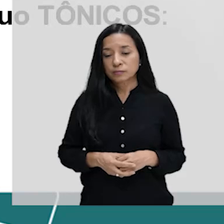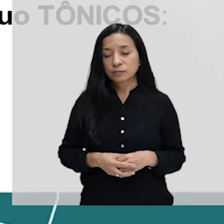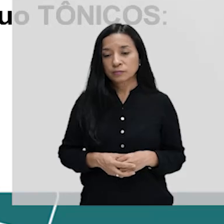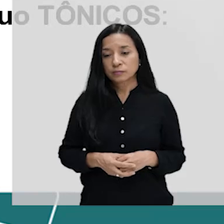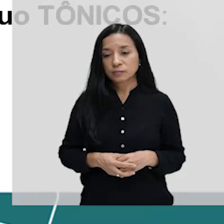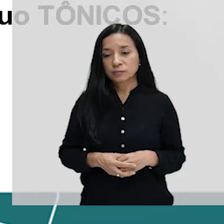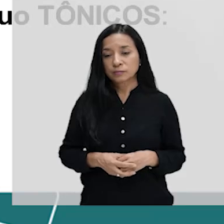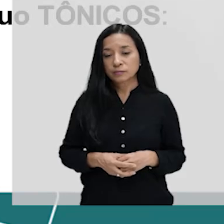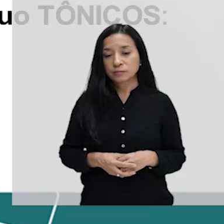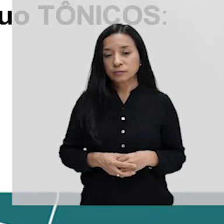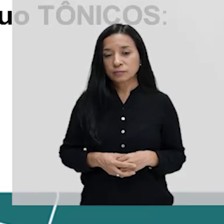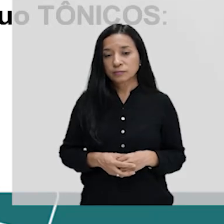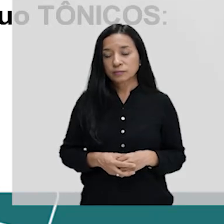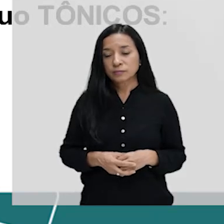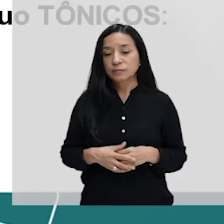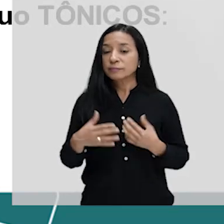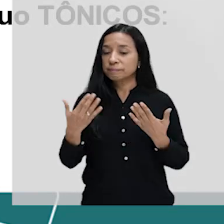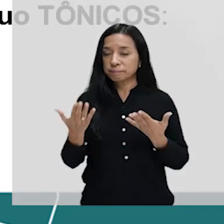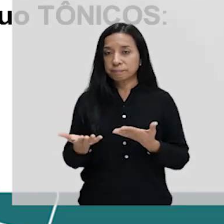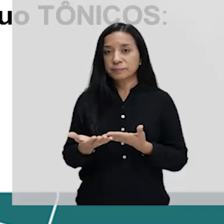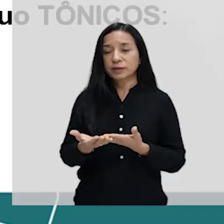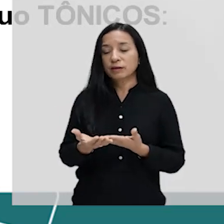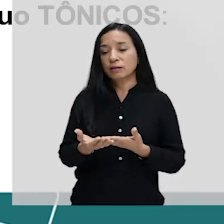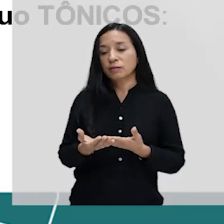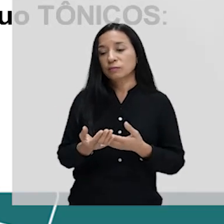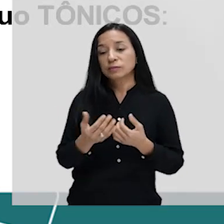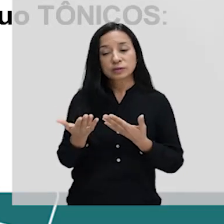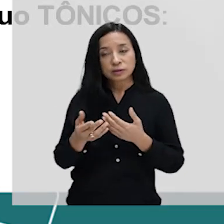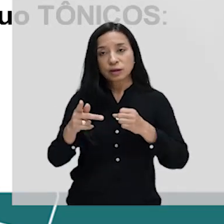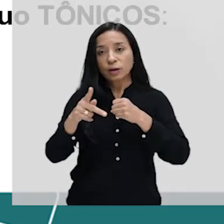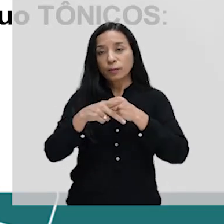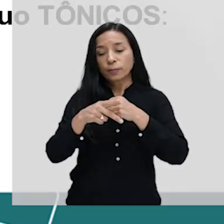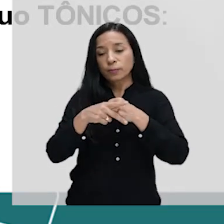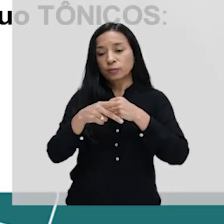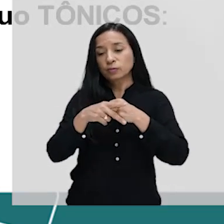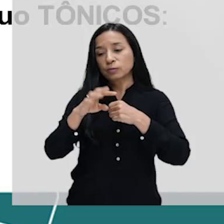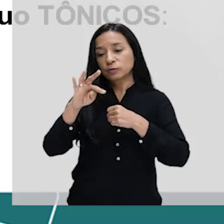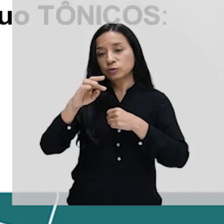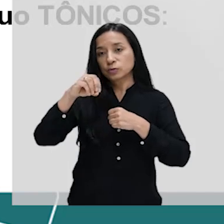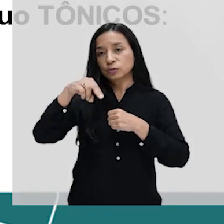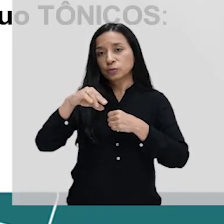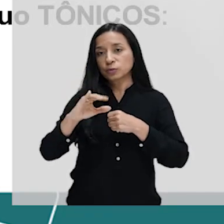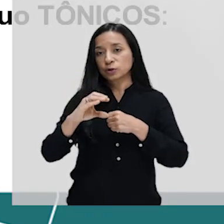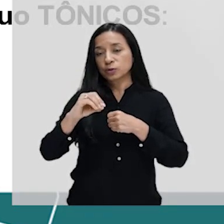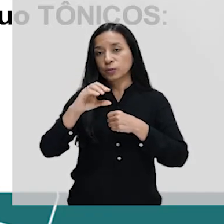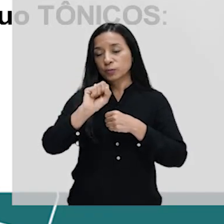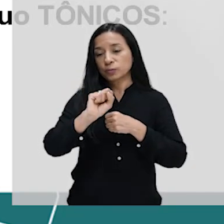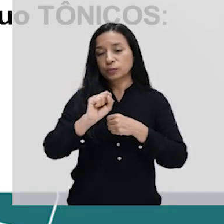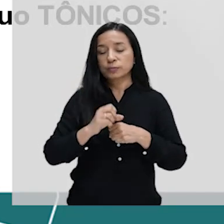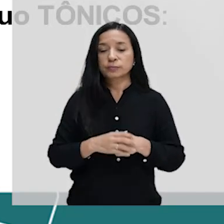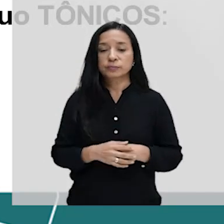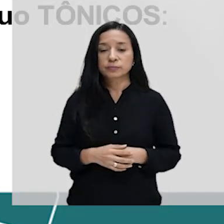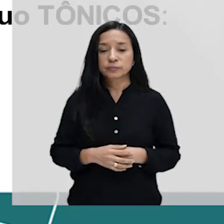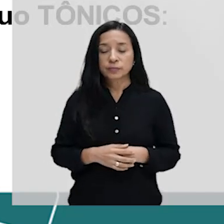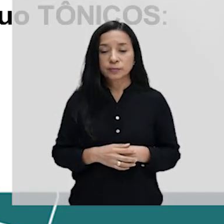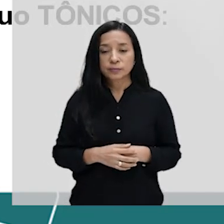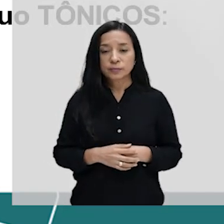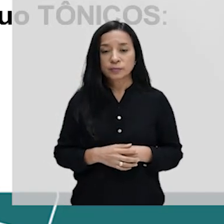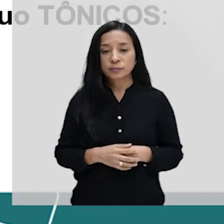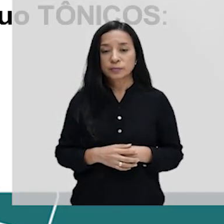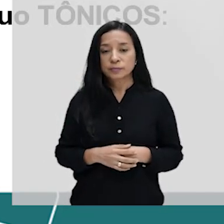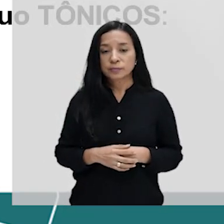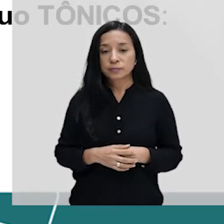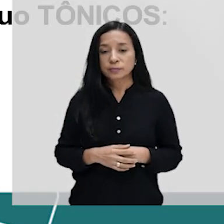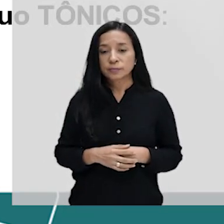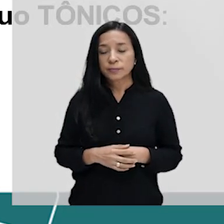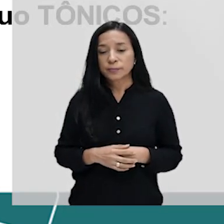O que fez ela, né? Então, são aí, no caso, pronomes tônicos, oblíquos tônicos. Quando o pronome